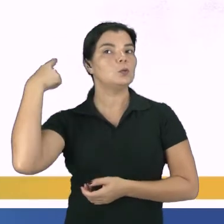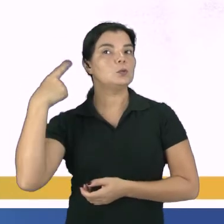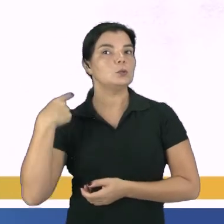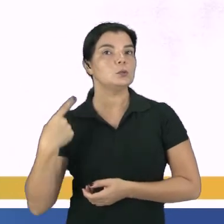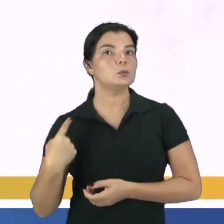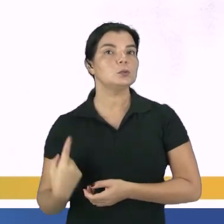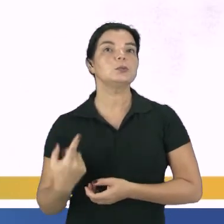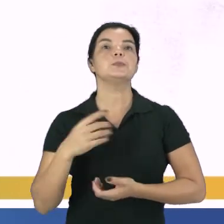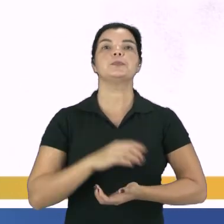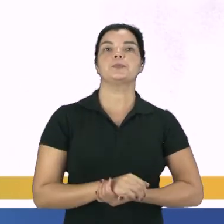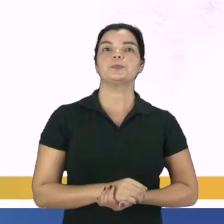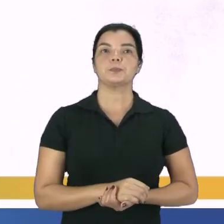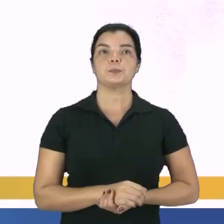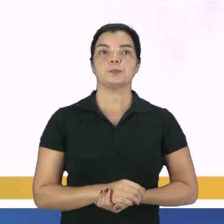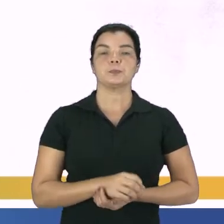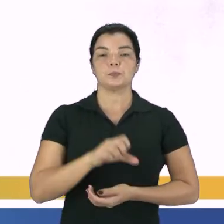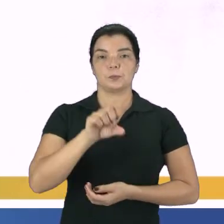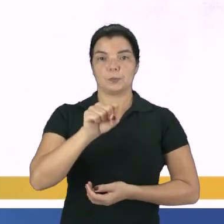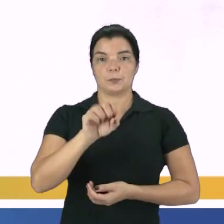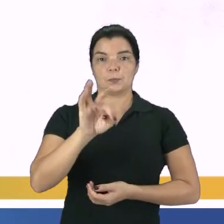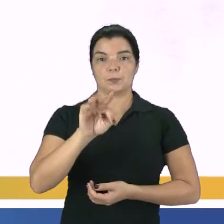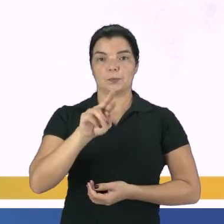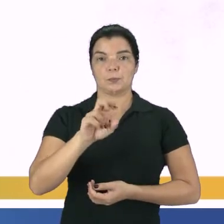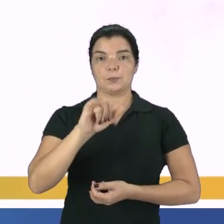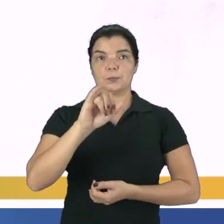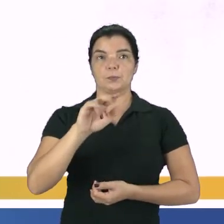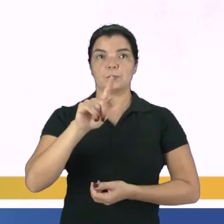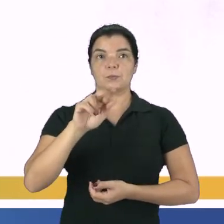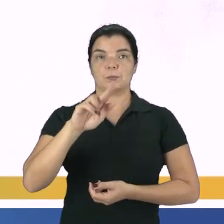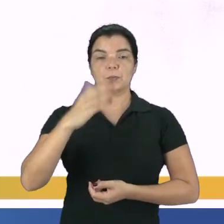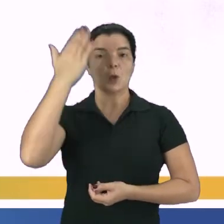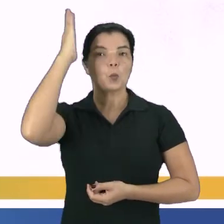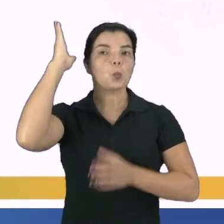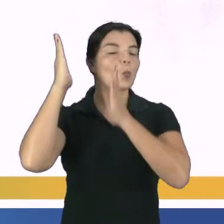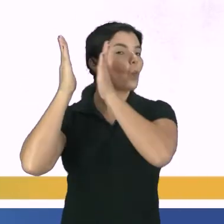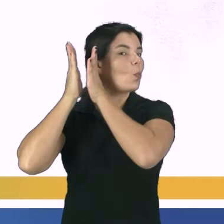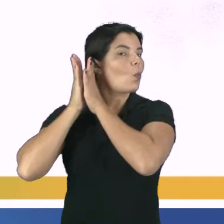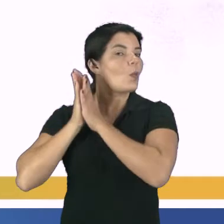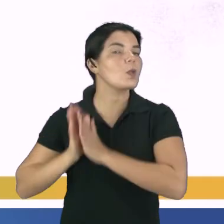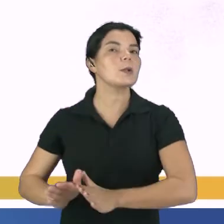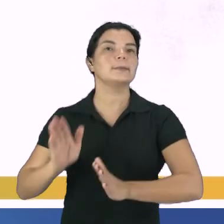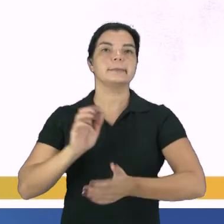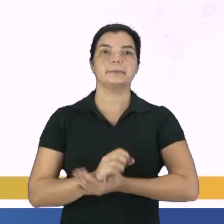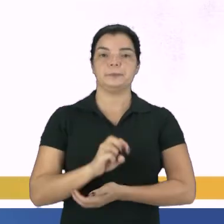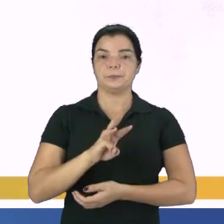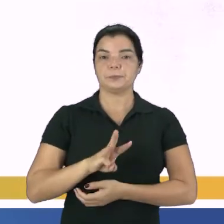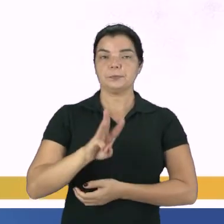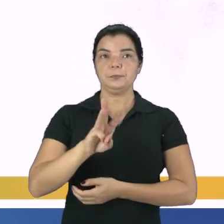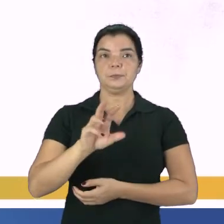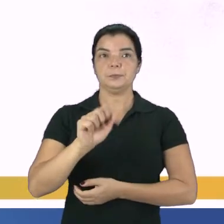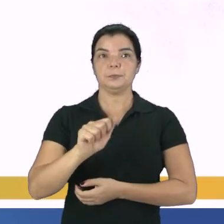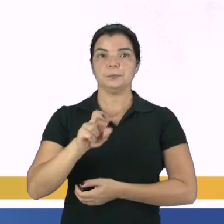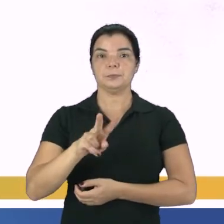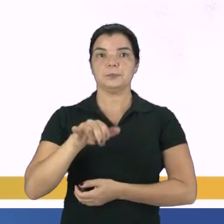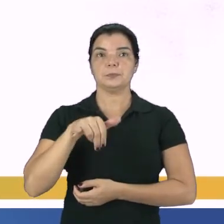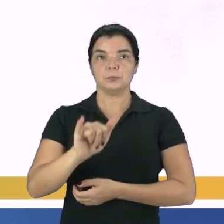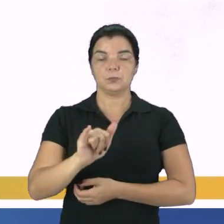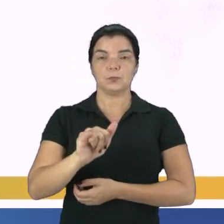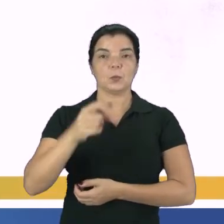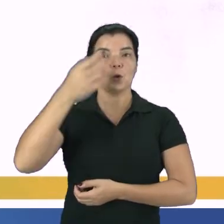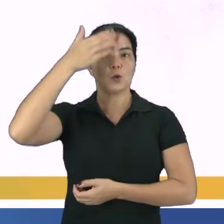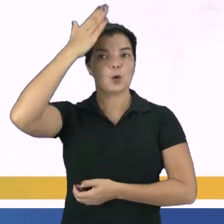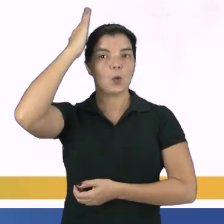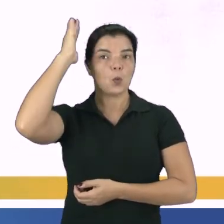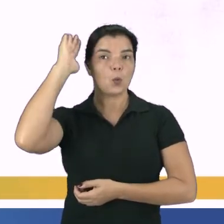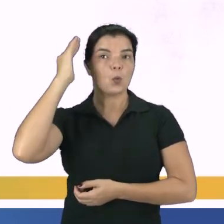encaracolado, enrolado, né? Straight, liso. E wavy, cabelo ondulado. E